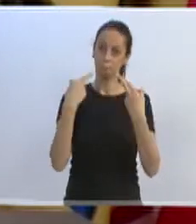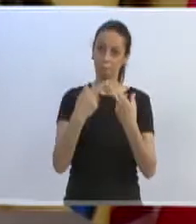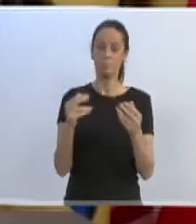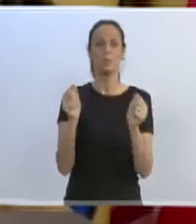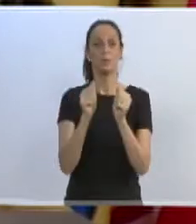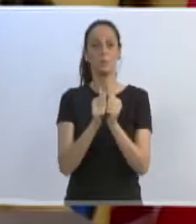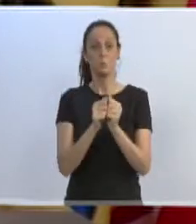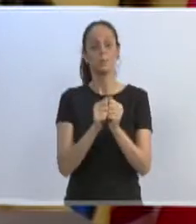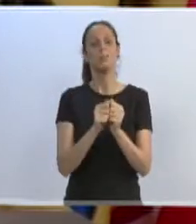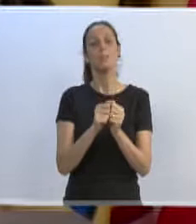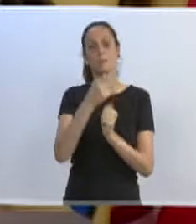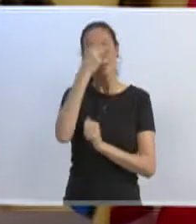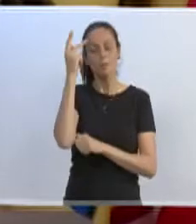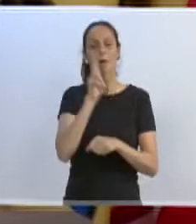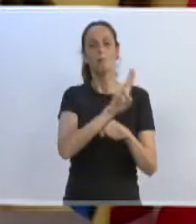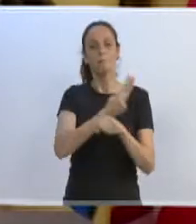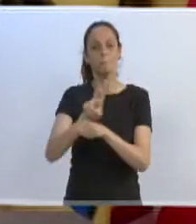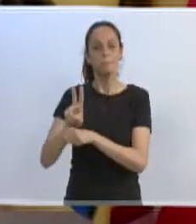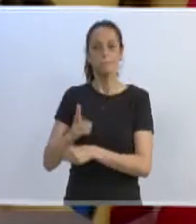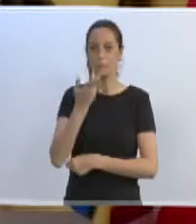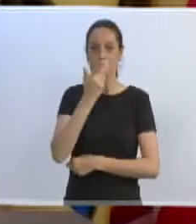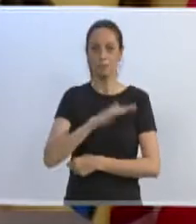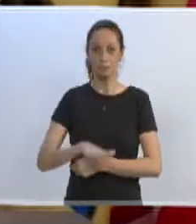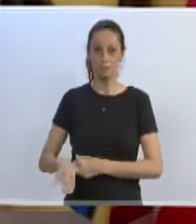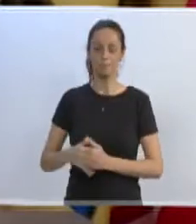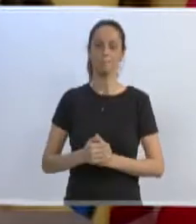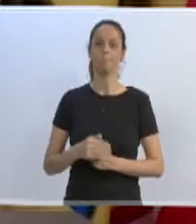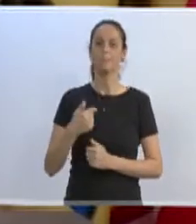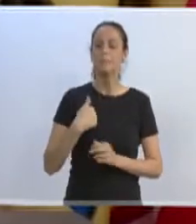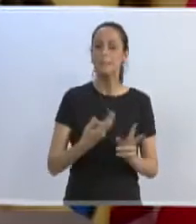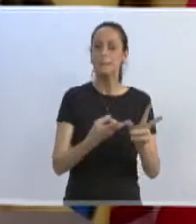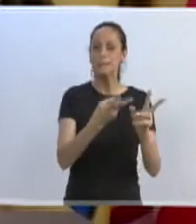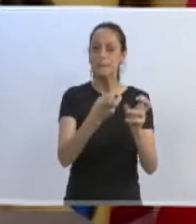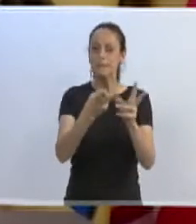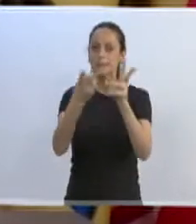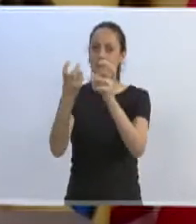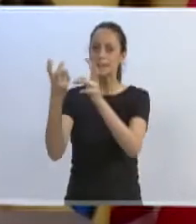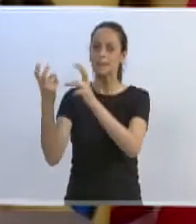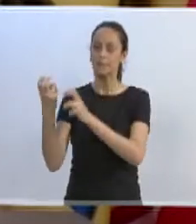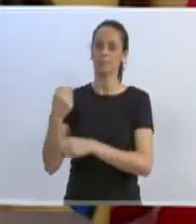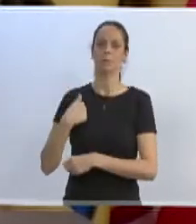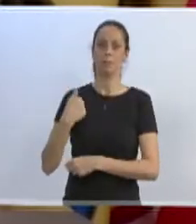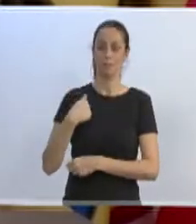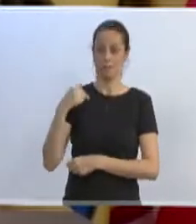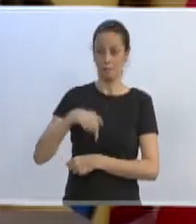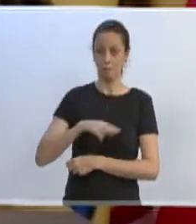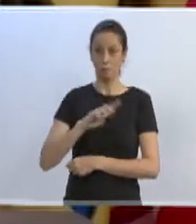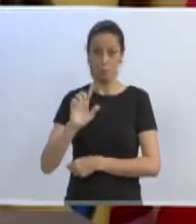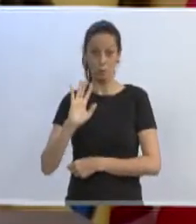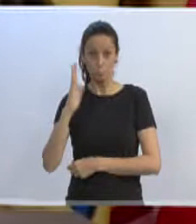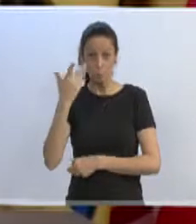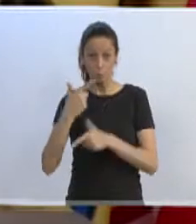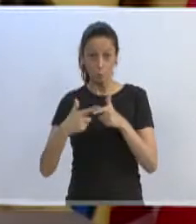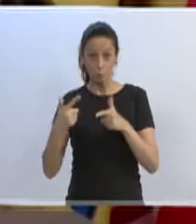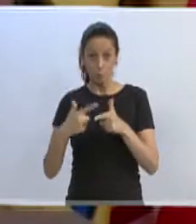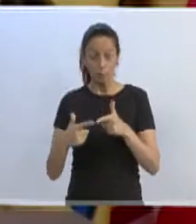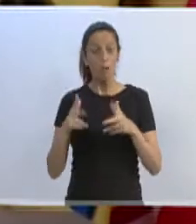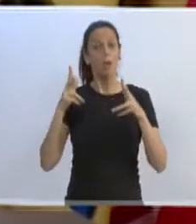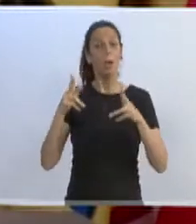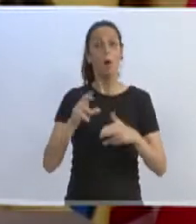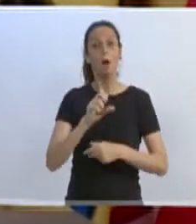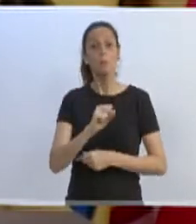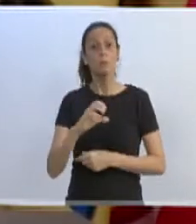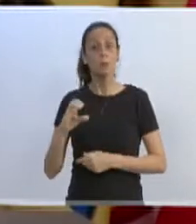cuidadoras infantis eu andei observando que o problema que aconteceu aqui em blumenau está acontecendo em toda santa catarina em toda